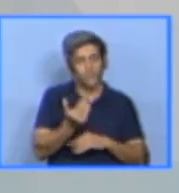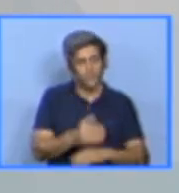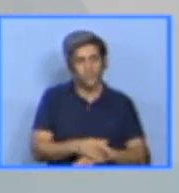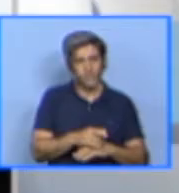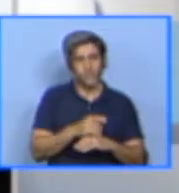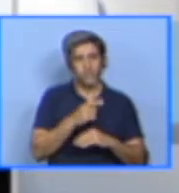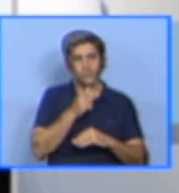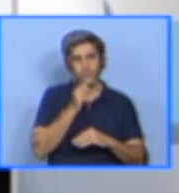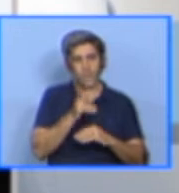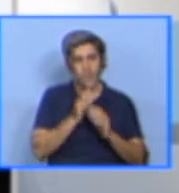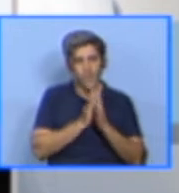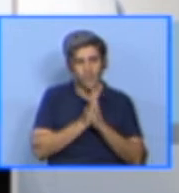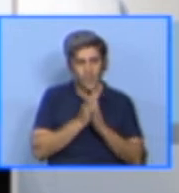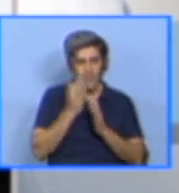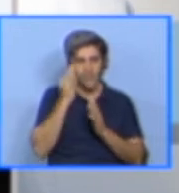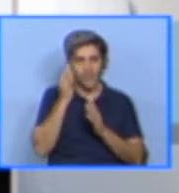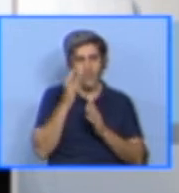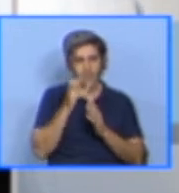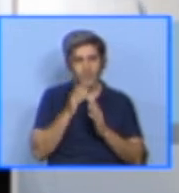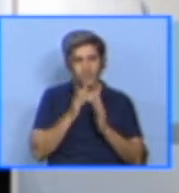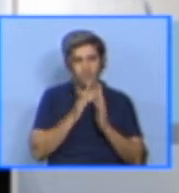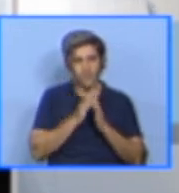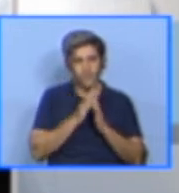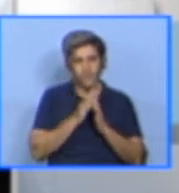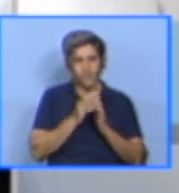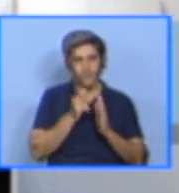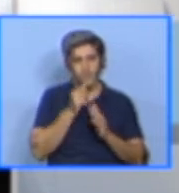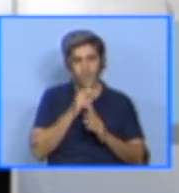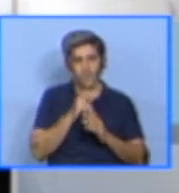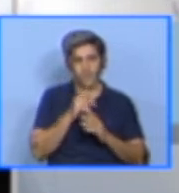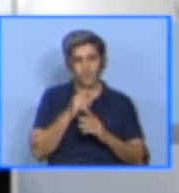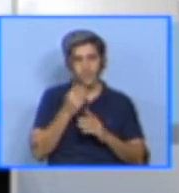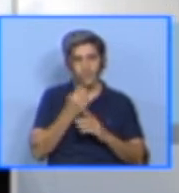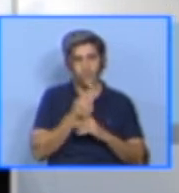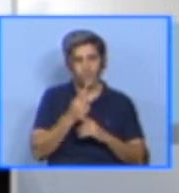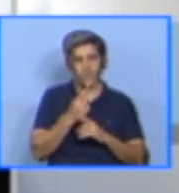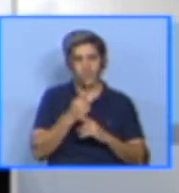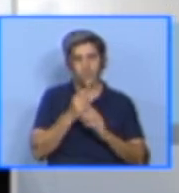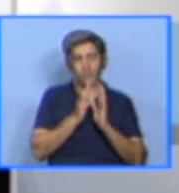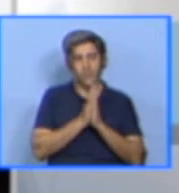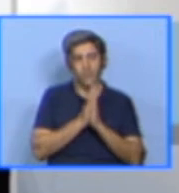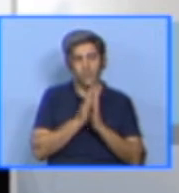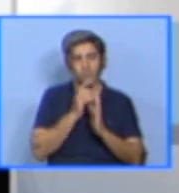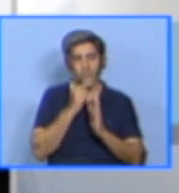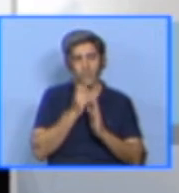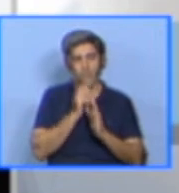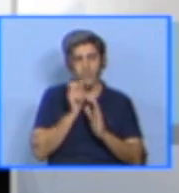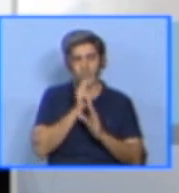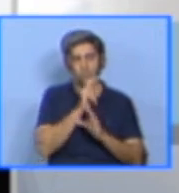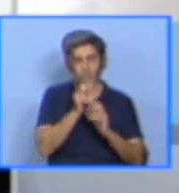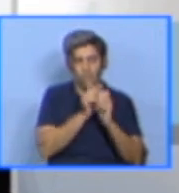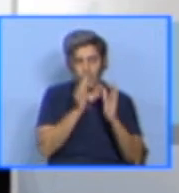Barco Capela foi uma das ideias do nosso fundador, de facto, de levar, uma vez que a Igreja não podia chegar a todo